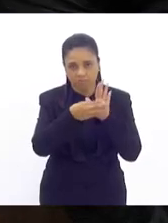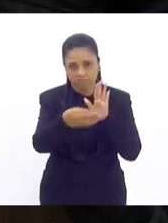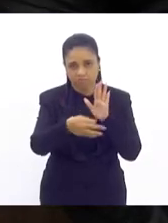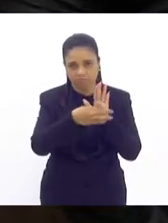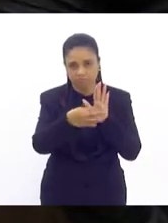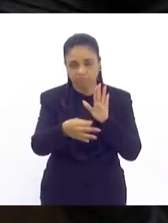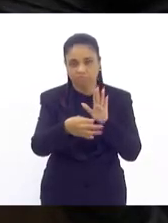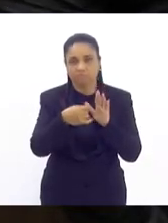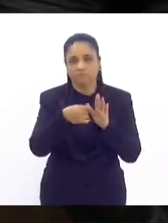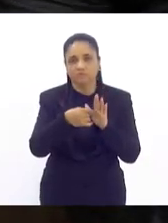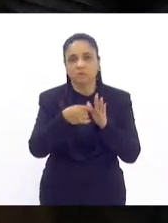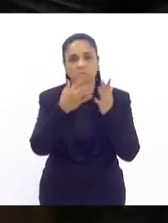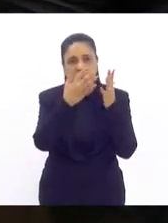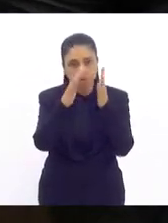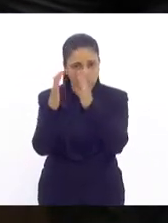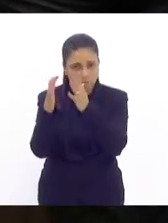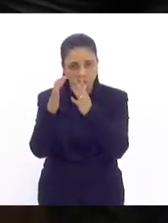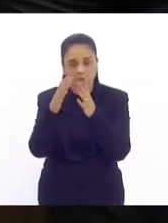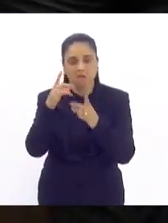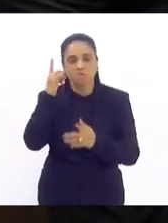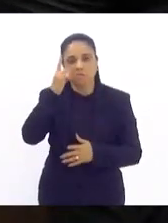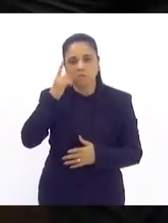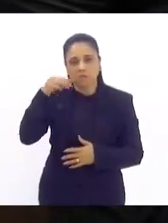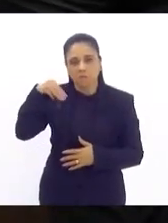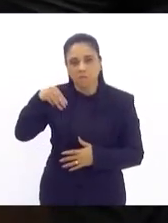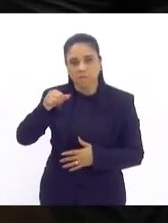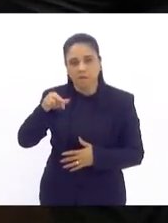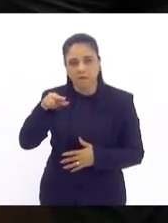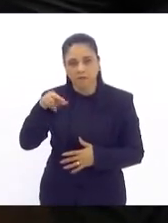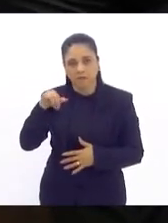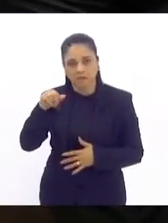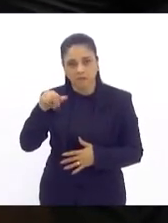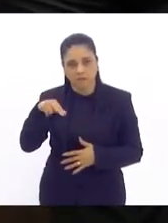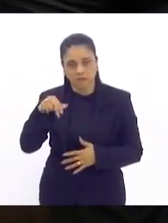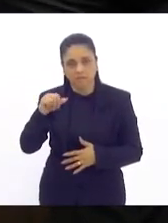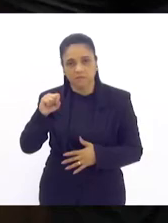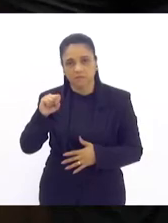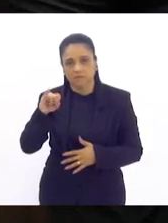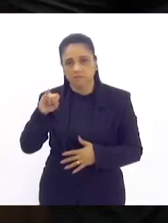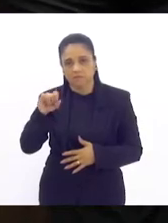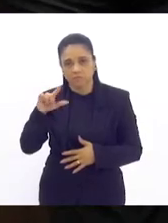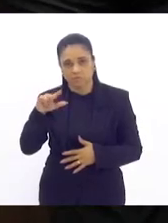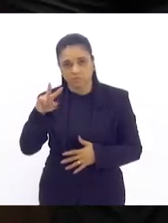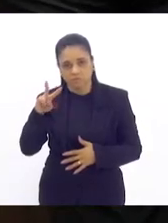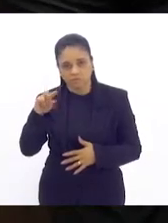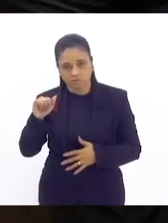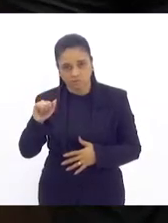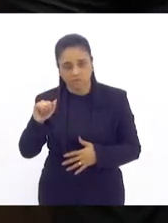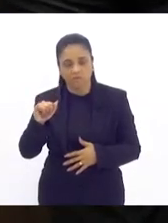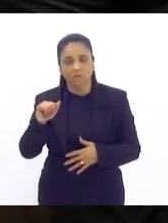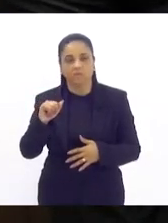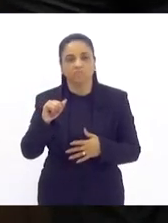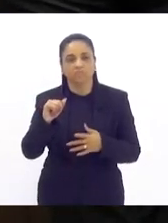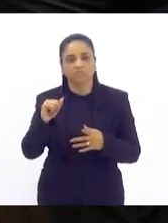e parabenizar deputada Marina Silva pela iniciativa porque